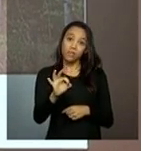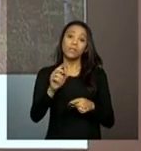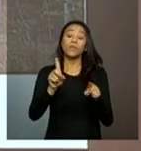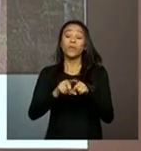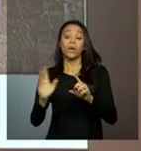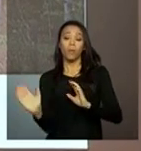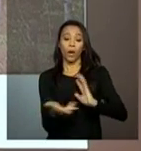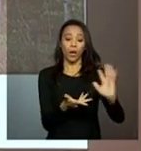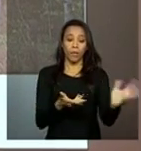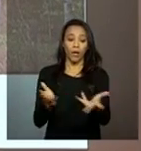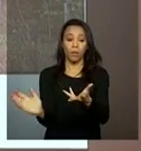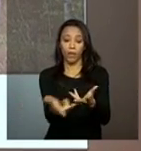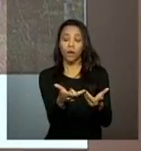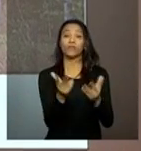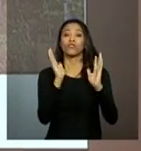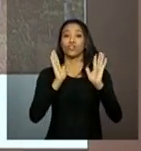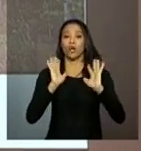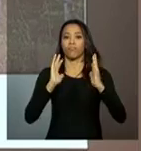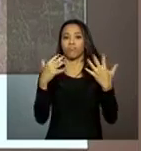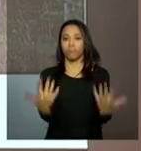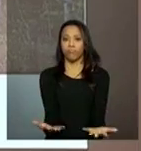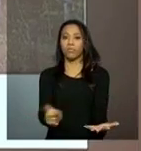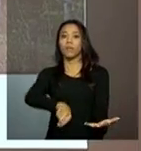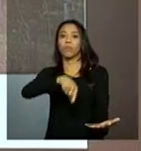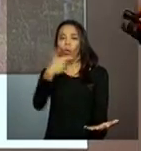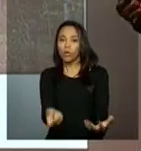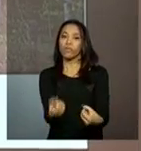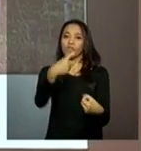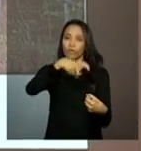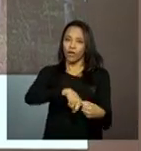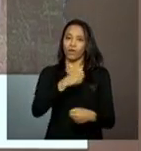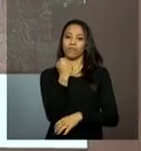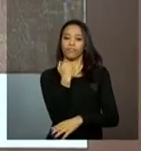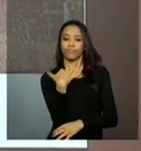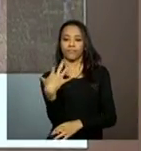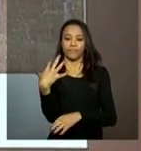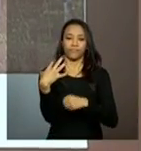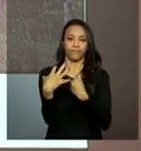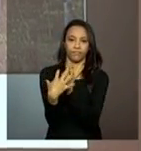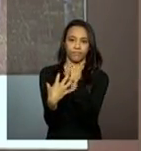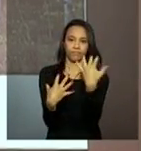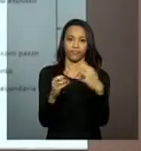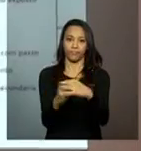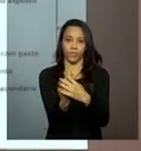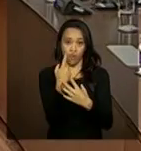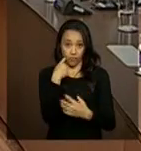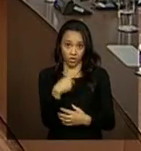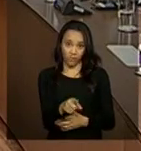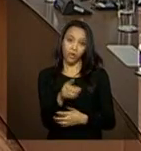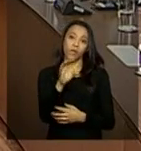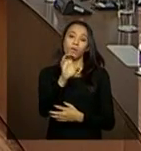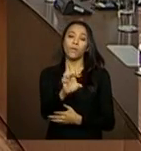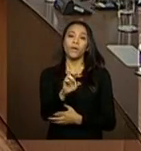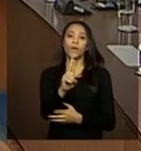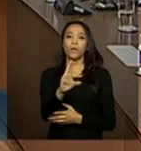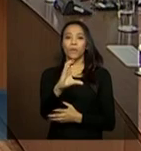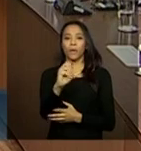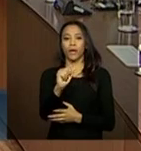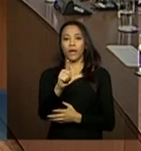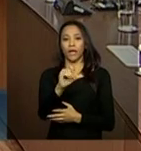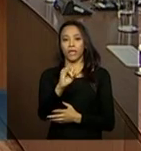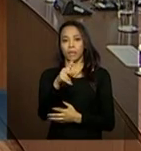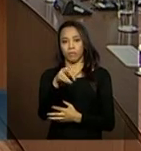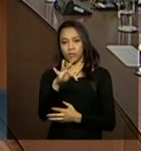raso, foram reflorestadas, então, com espécies exóticas, como está mostrando aqui o eucalipto. Uma